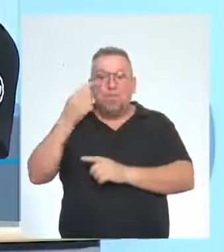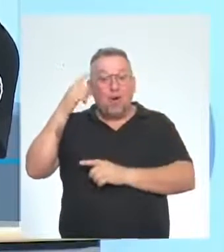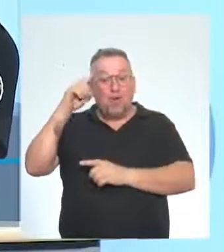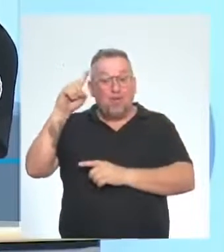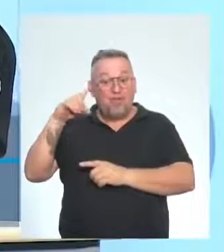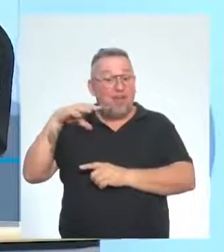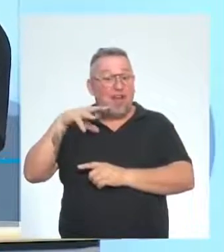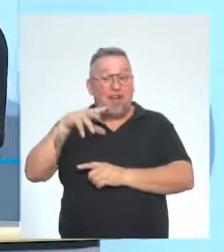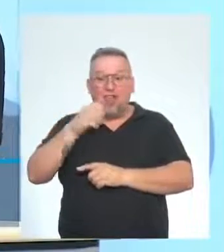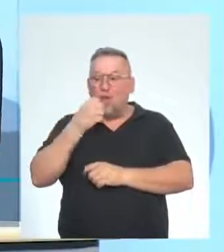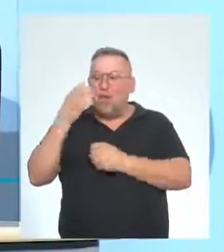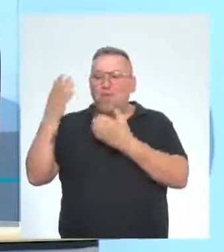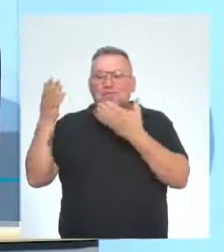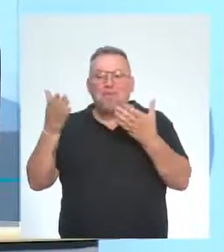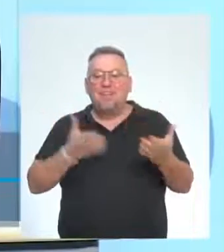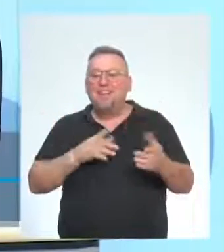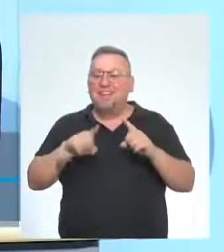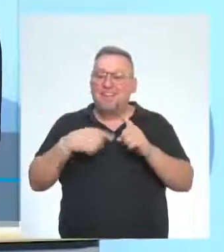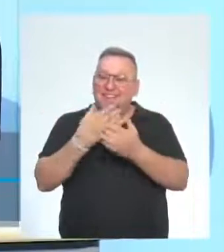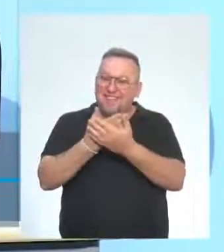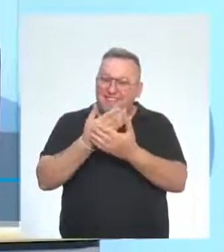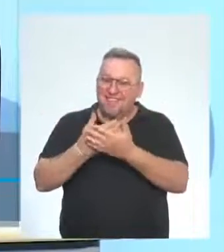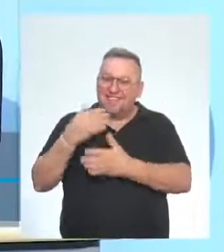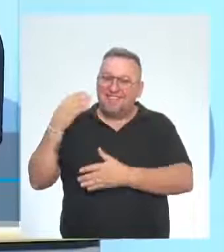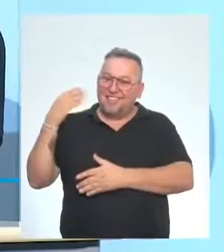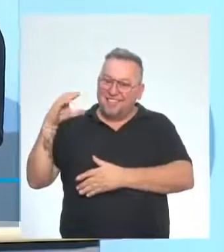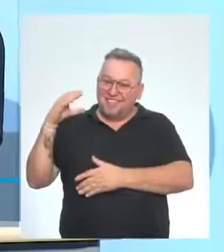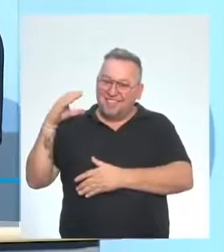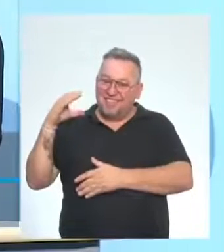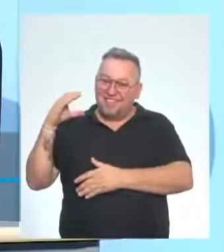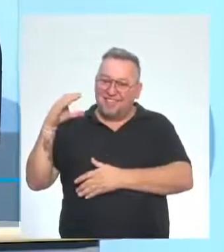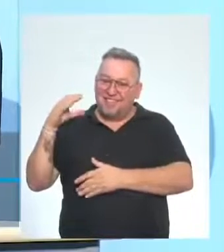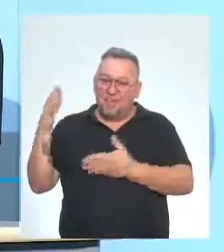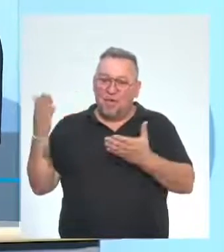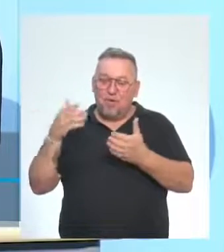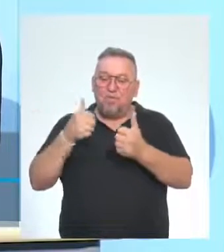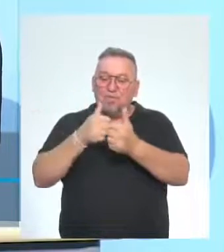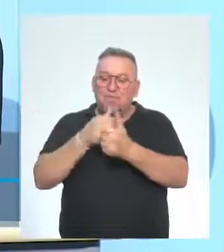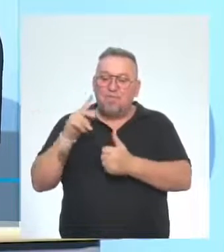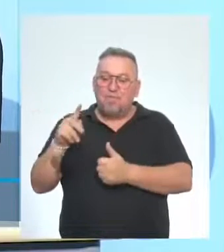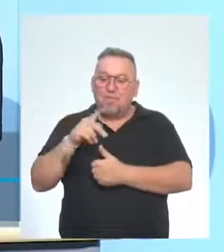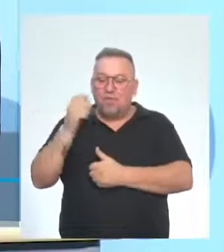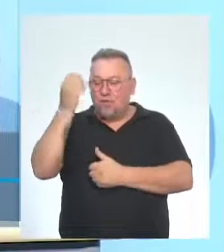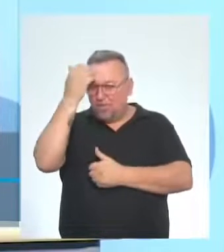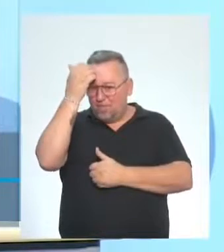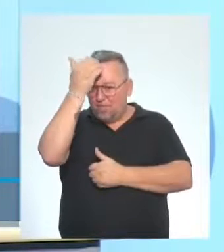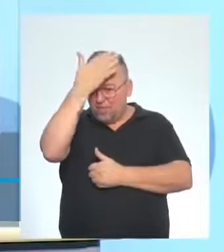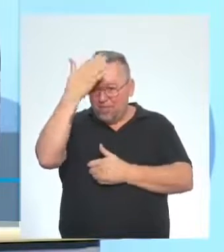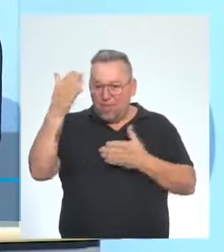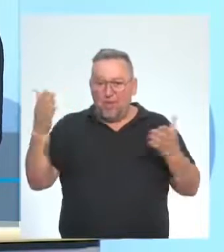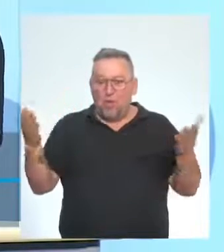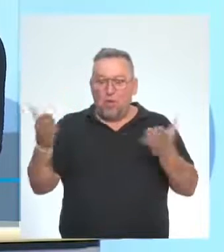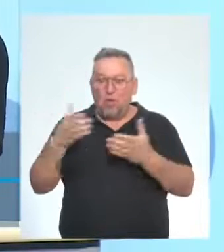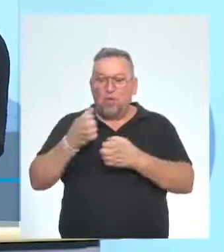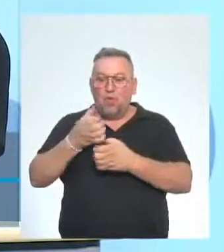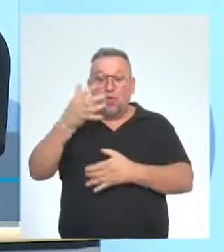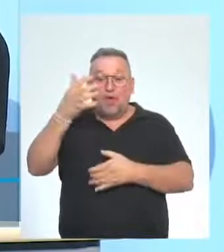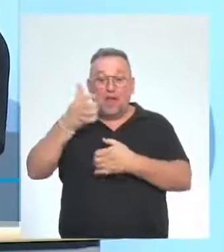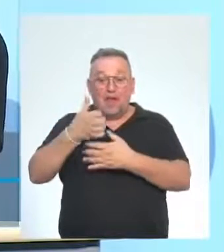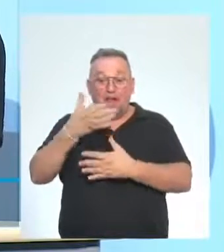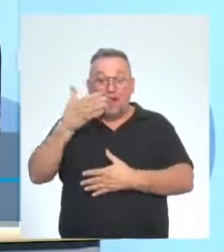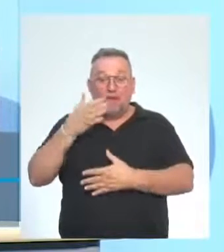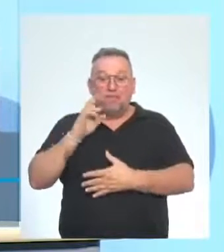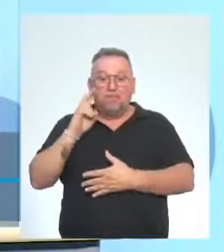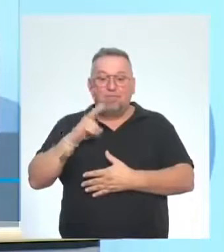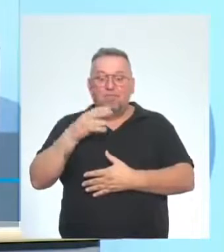Sejam todos bem-vindos aqui para mais uma aula de ciências. É isso aí, hoje eu estou acompanhando aqui o professor Ediel. Vou acompanhar o chat aqui,